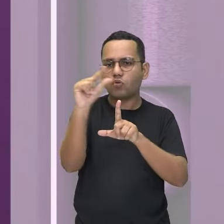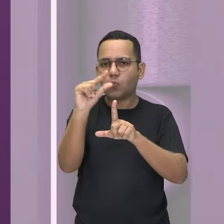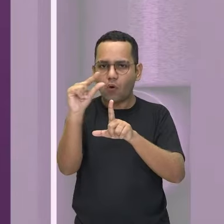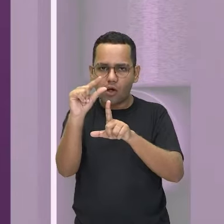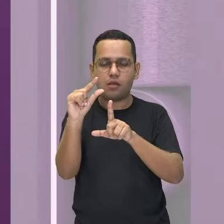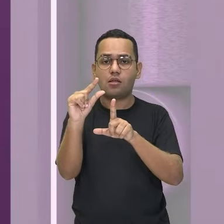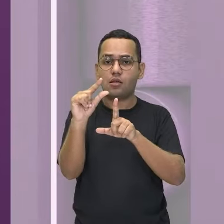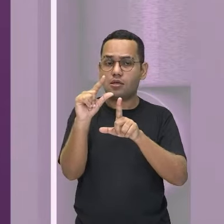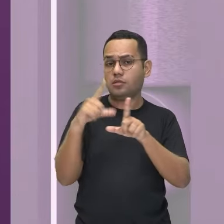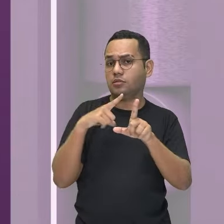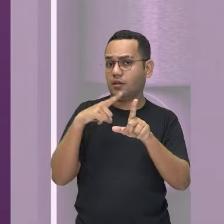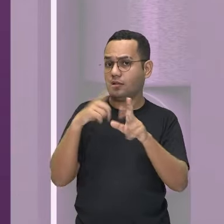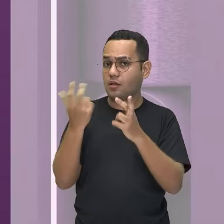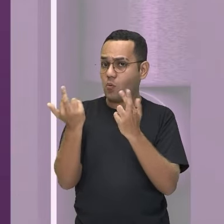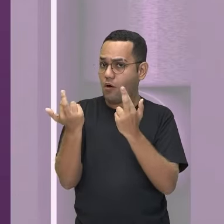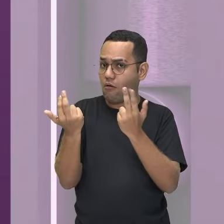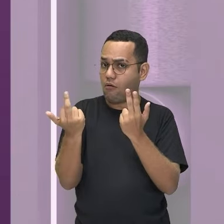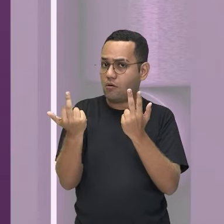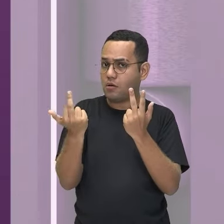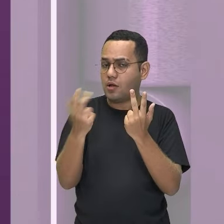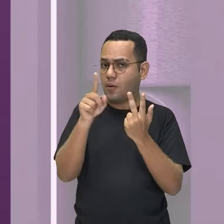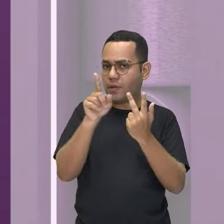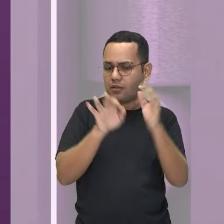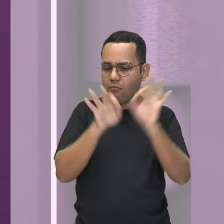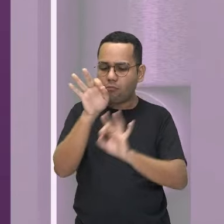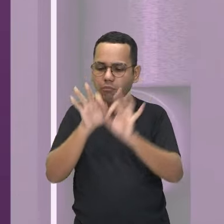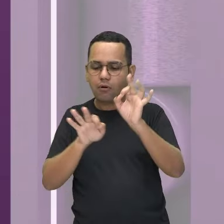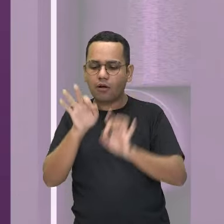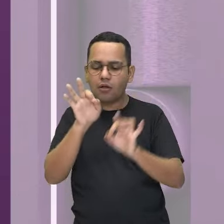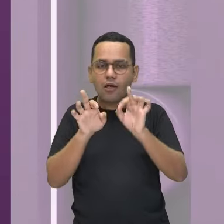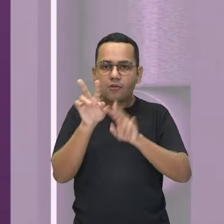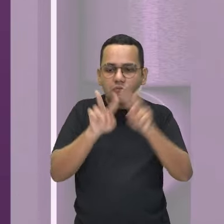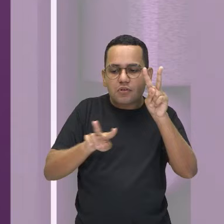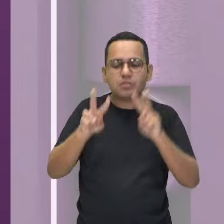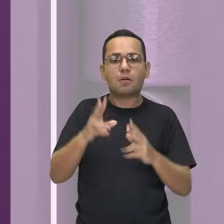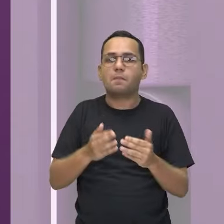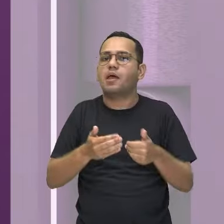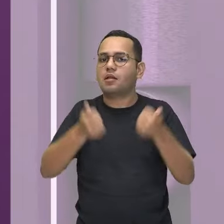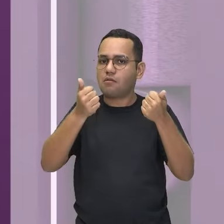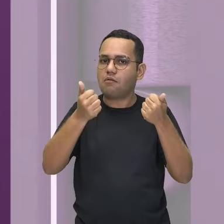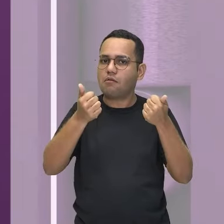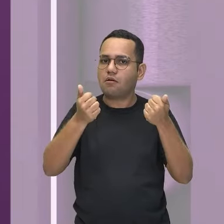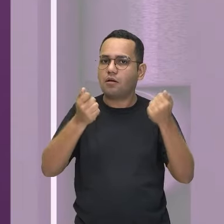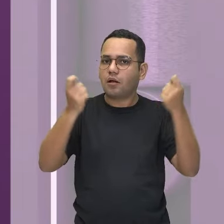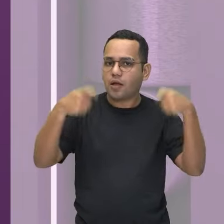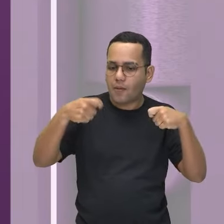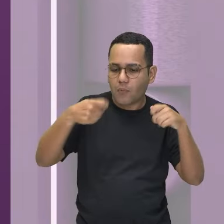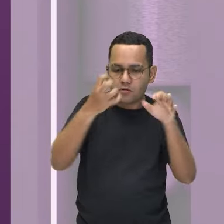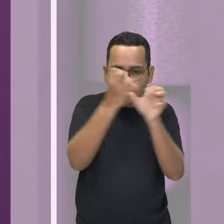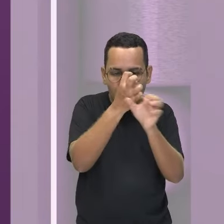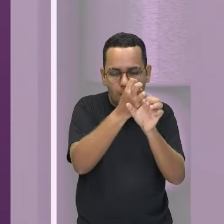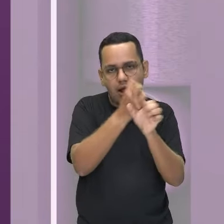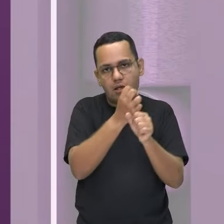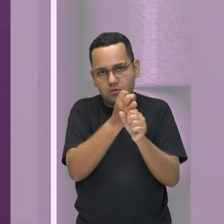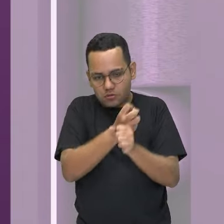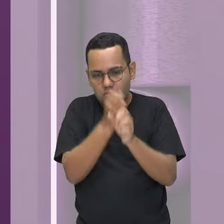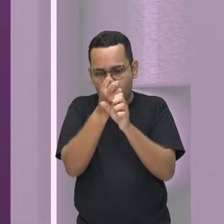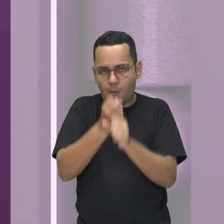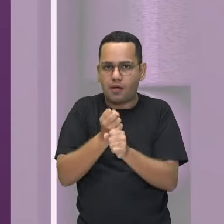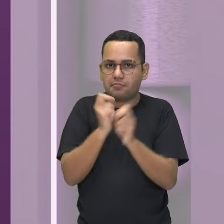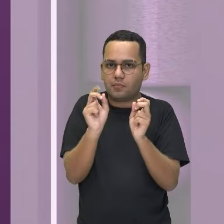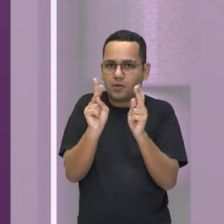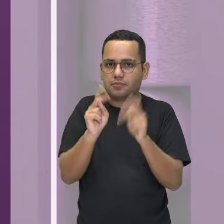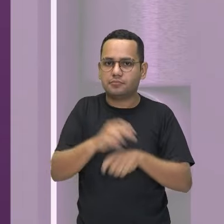para ficar mais fácil para você conseguir visualizar que eles são semelhantes e que vocês conseguem fazer o cálculo entre